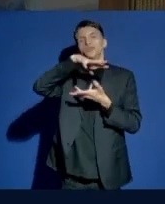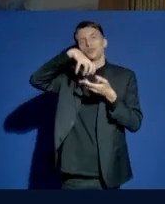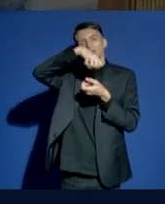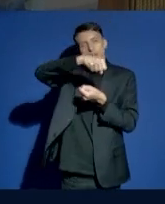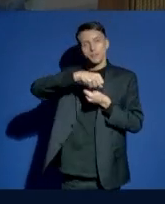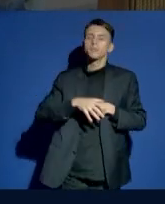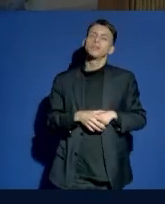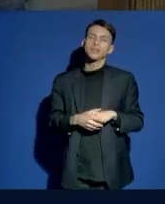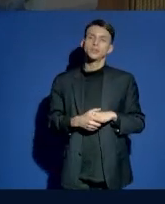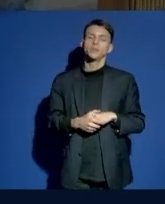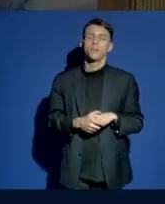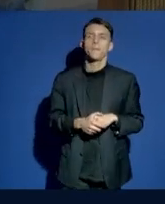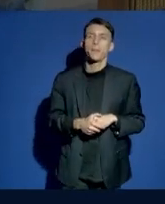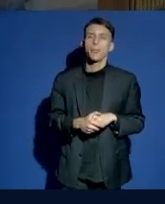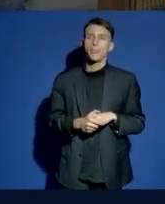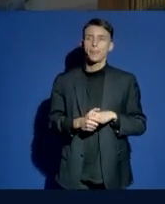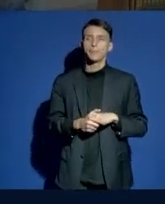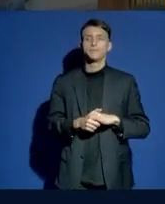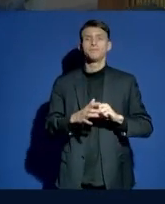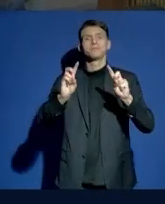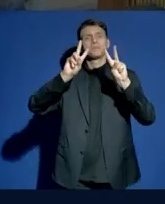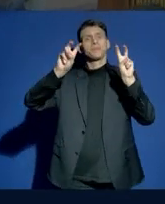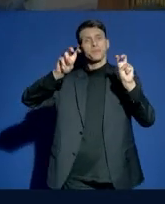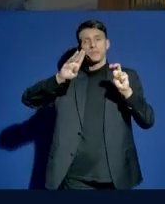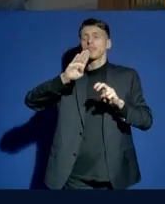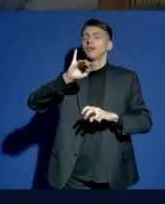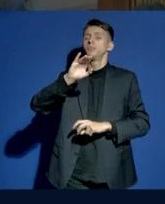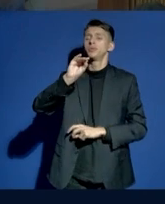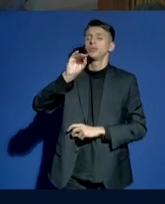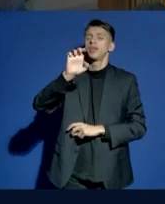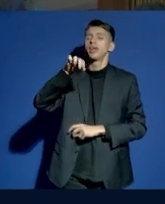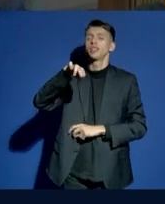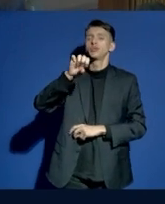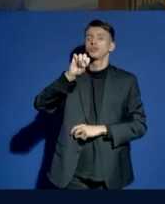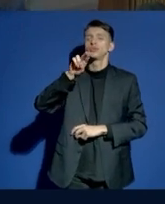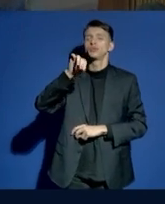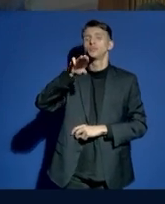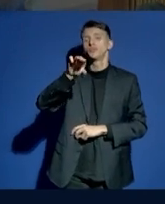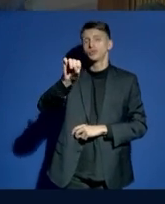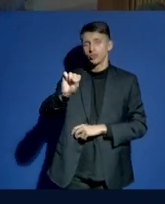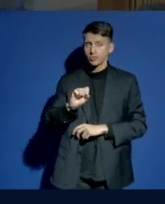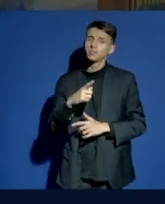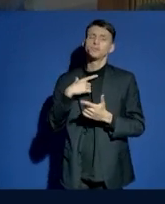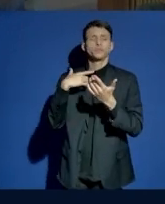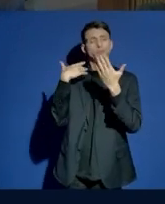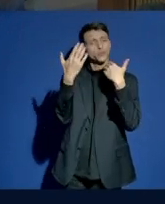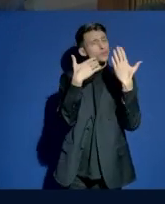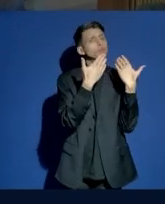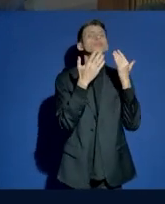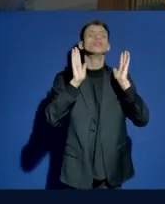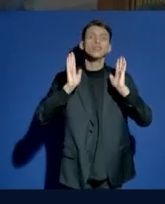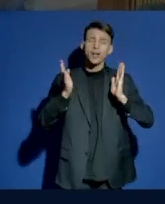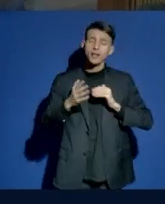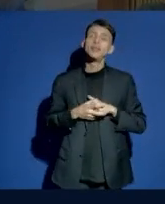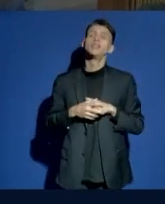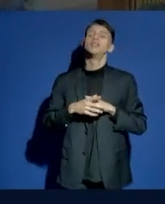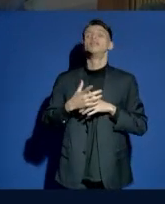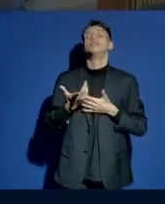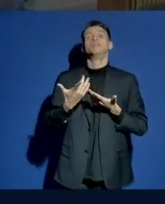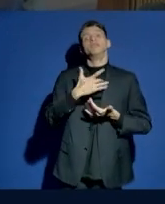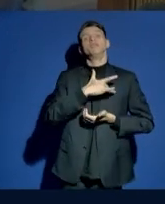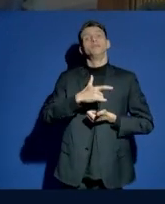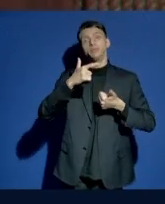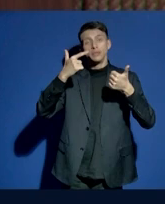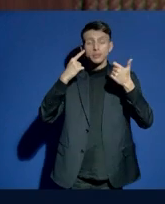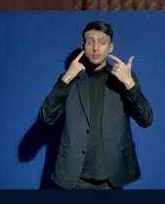sustentabilidade. O tema de bioinsumos ele tem sido muito comentado, mas eu acho que vale a pena a gente começar essa